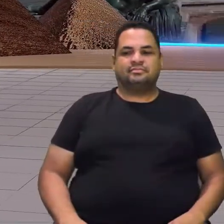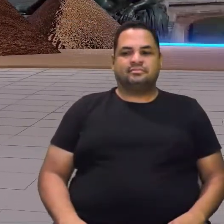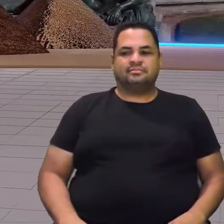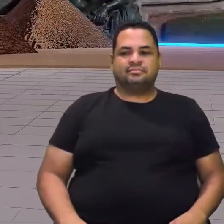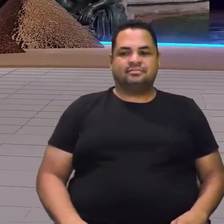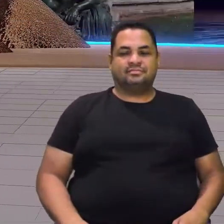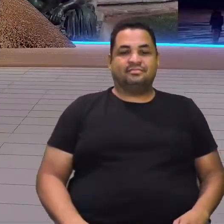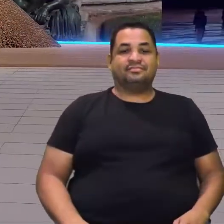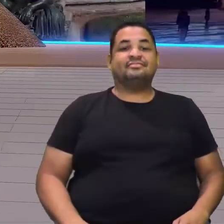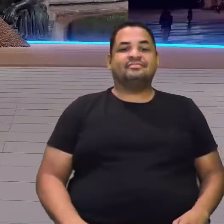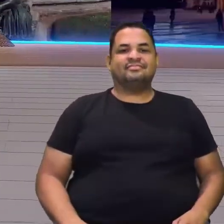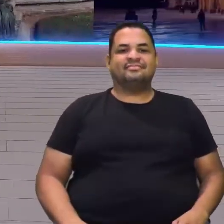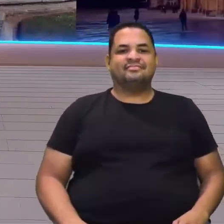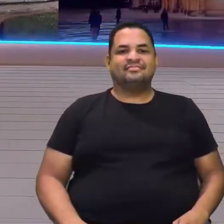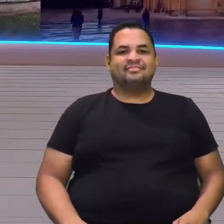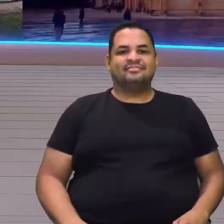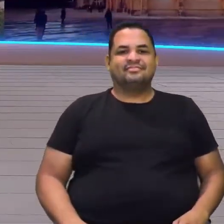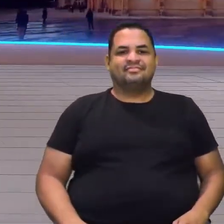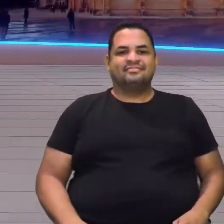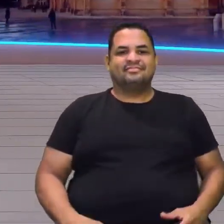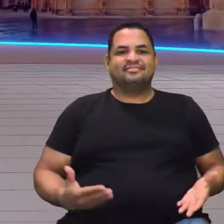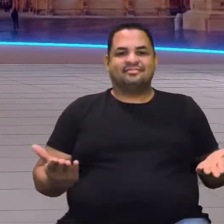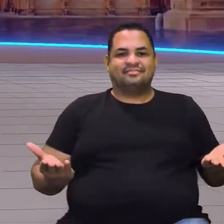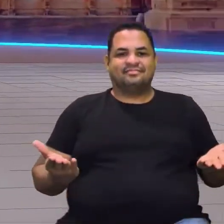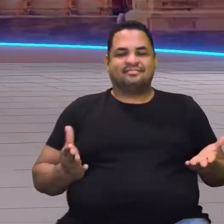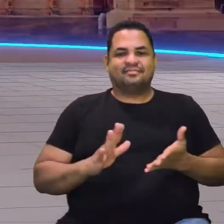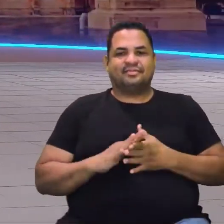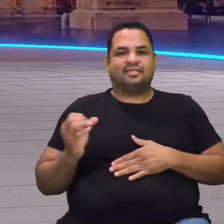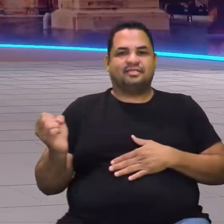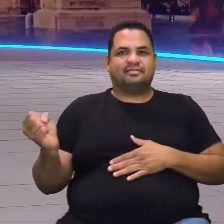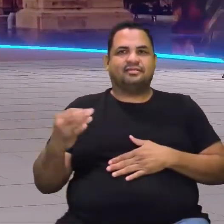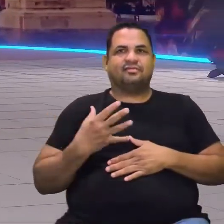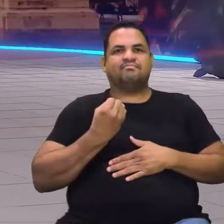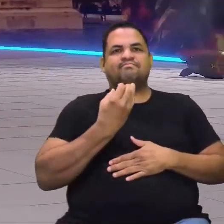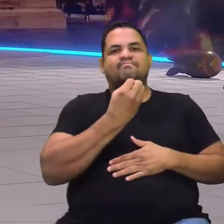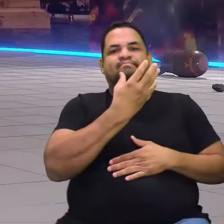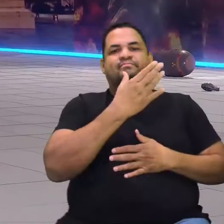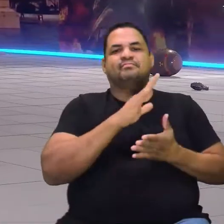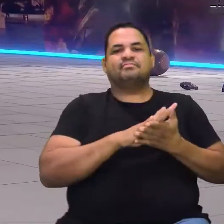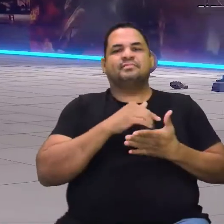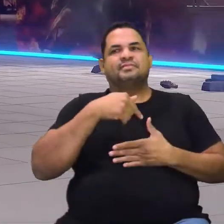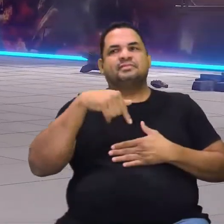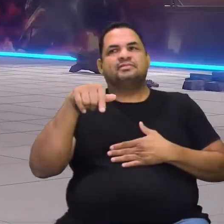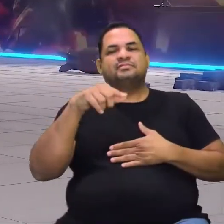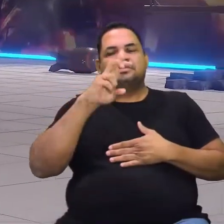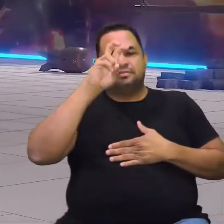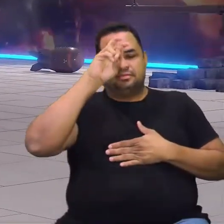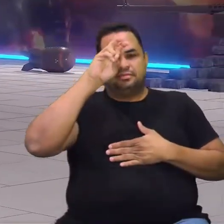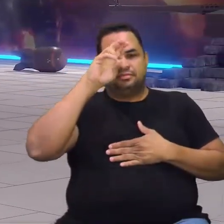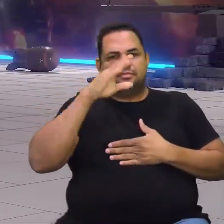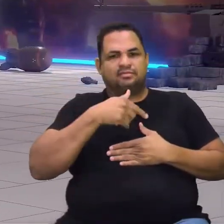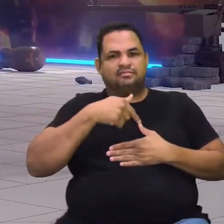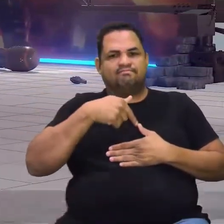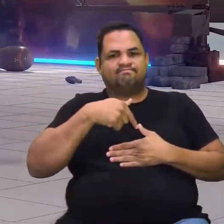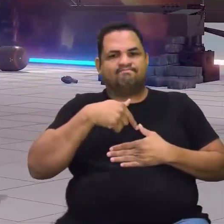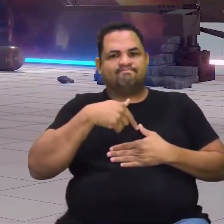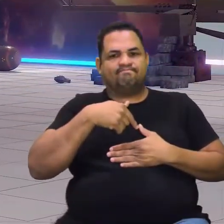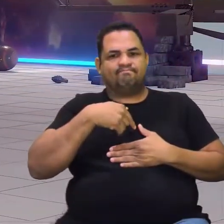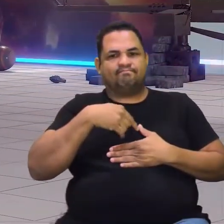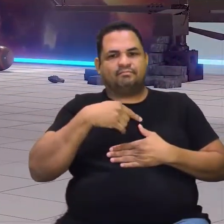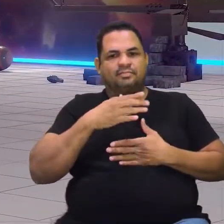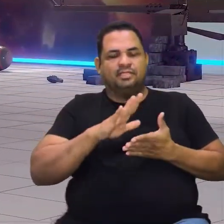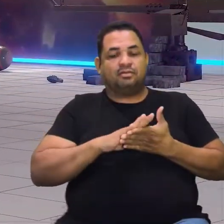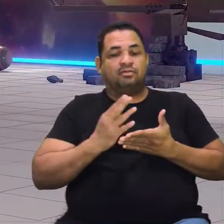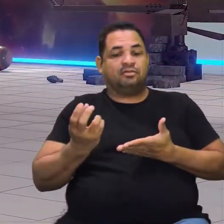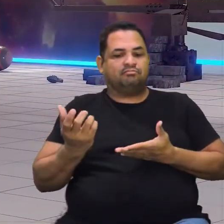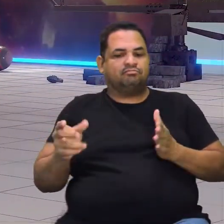E aí, chegamos a uma nova viagem. Nós saímos do Egito, sabe para onde nós vamos? Nós vamos para a